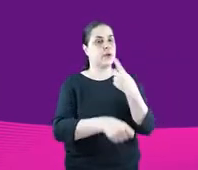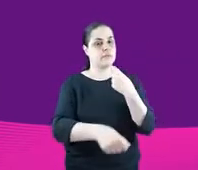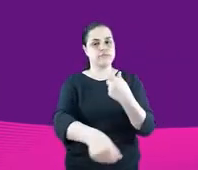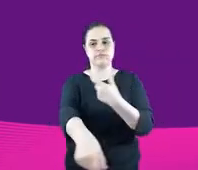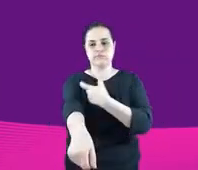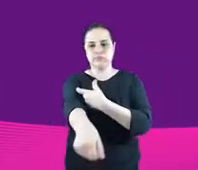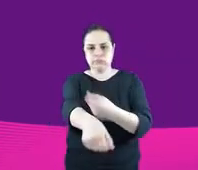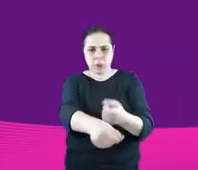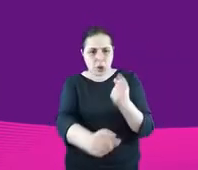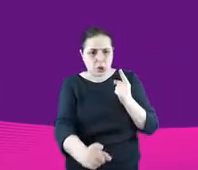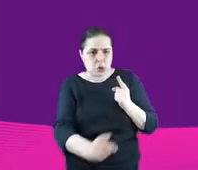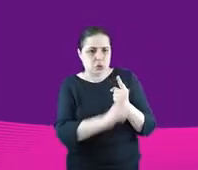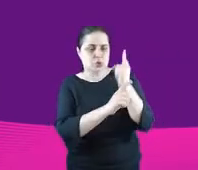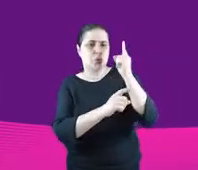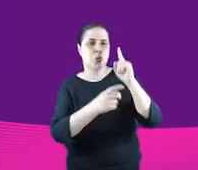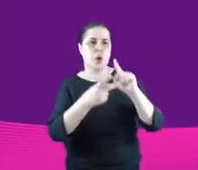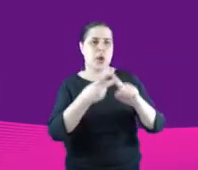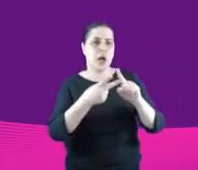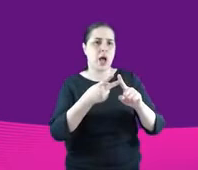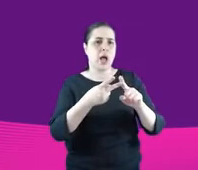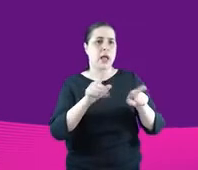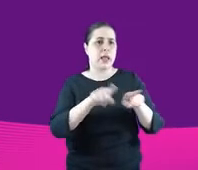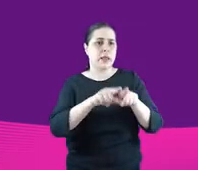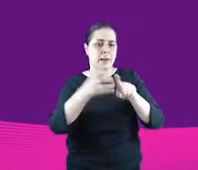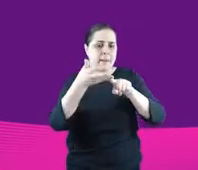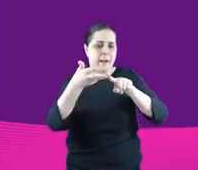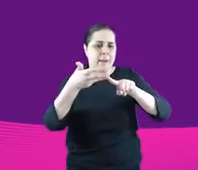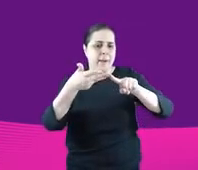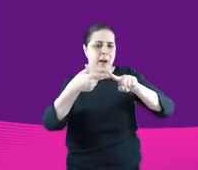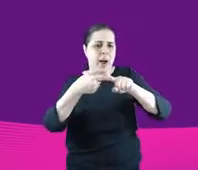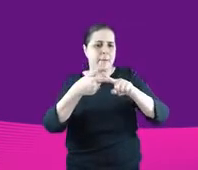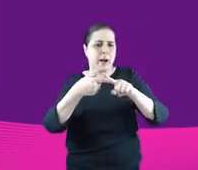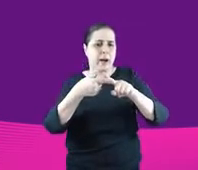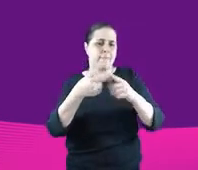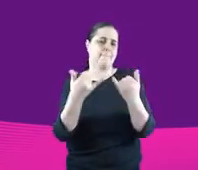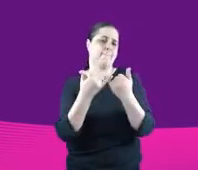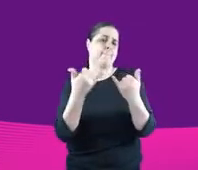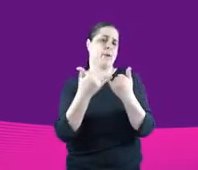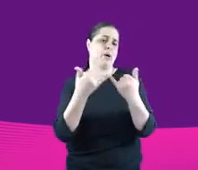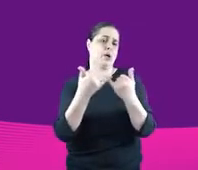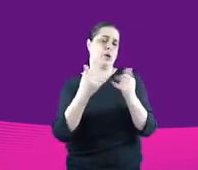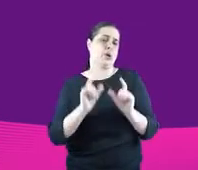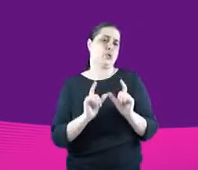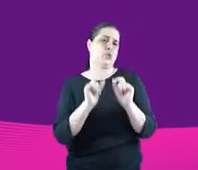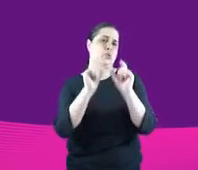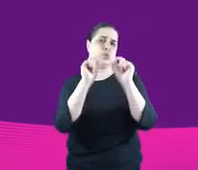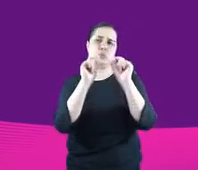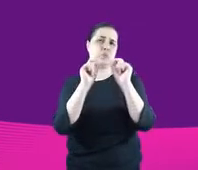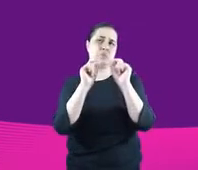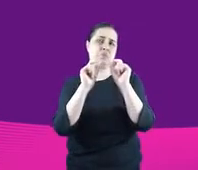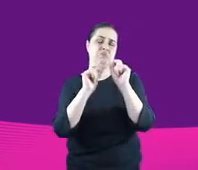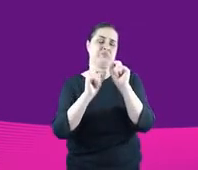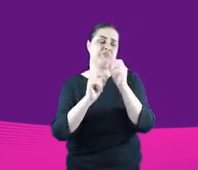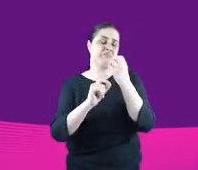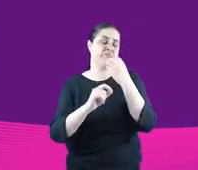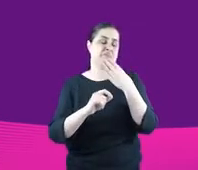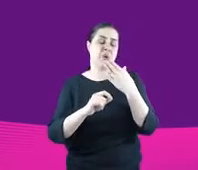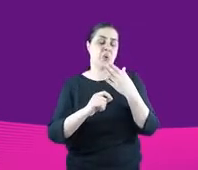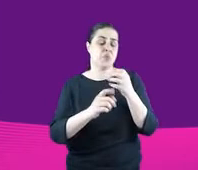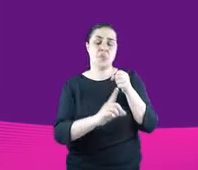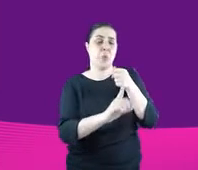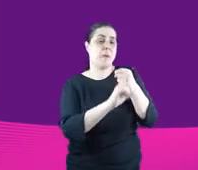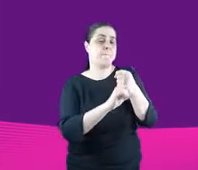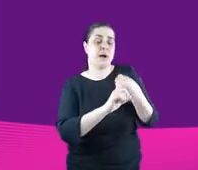de que marcadores tumorais tenham algum impacto na melhora da sobrevida, cintilografia óssea ou tomografias de tórax